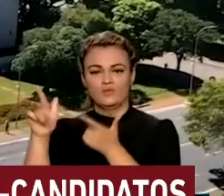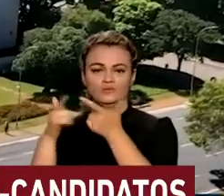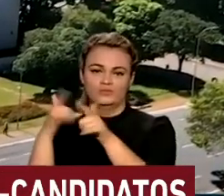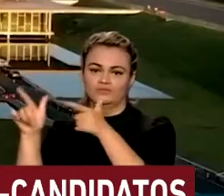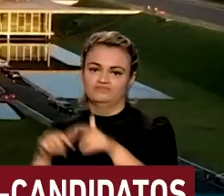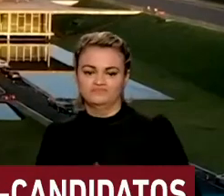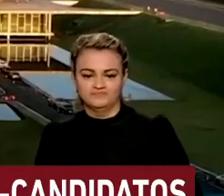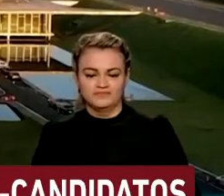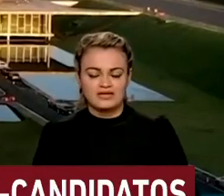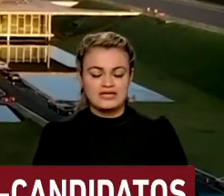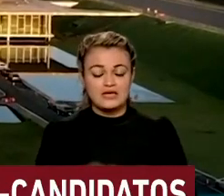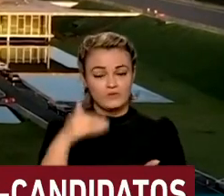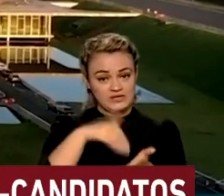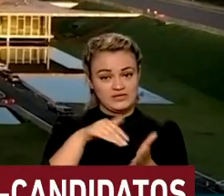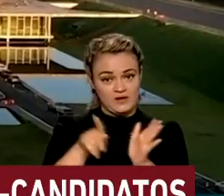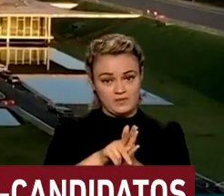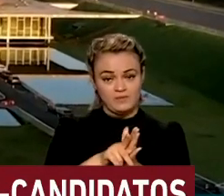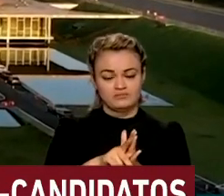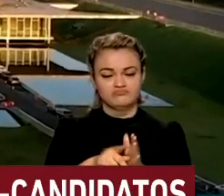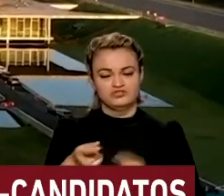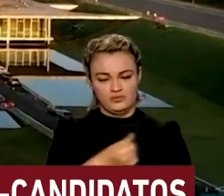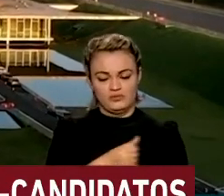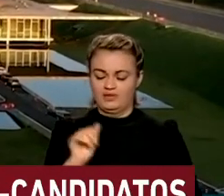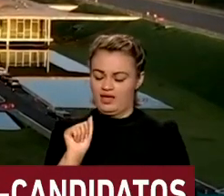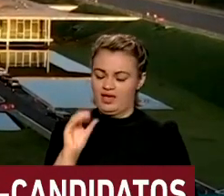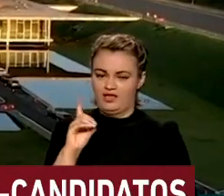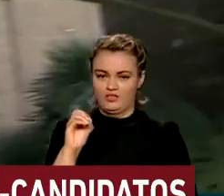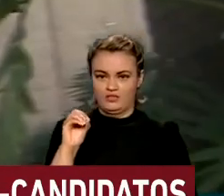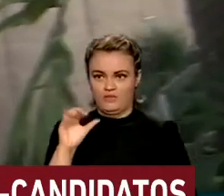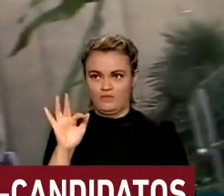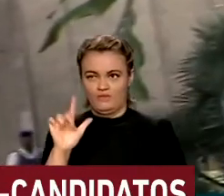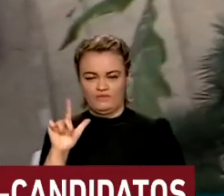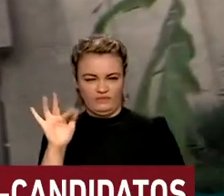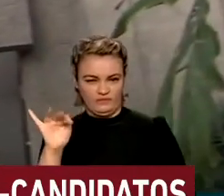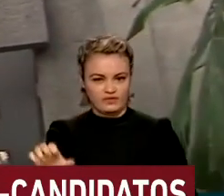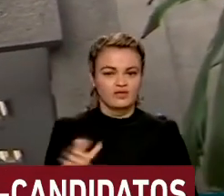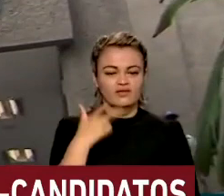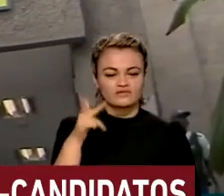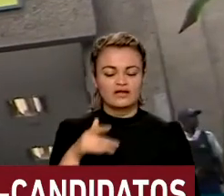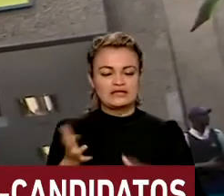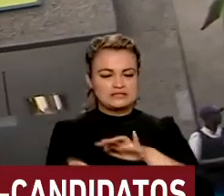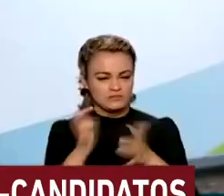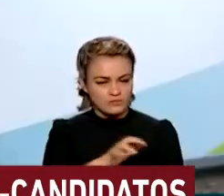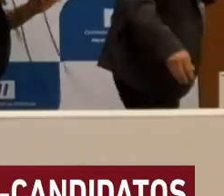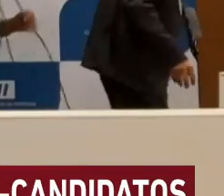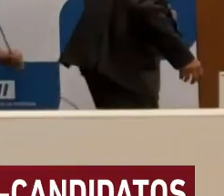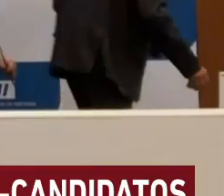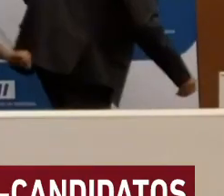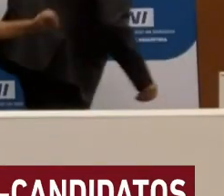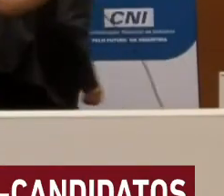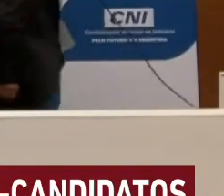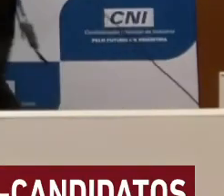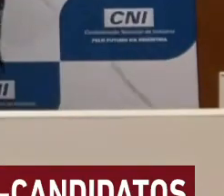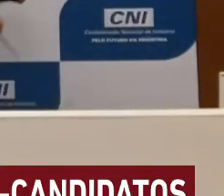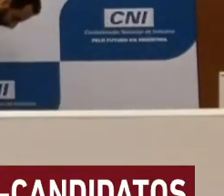Cerca de 1.200 empresários são esperados nesse encontro da Confederação Nacional da Indústria aqui em Brasília. Vale lembrar